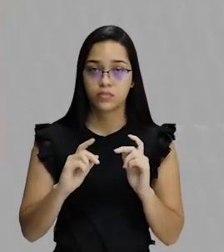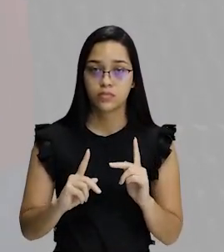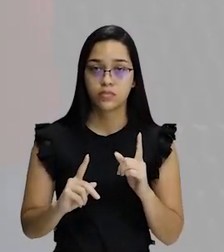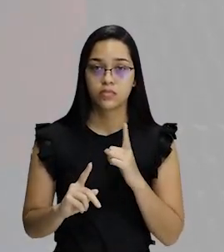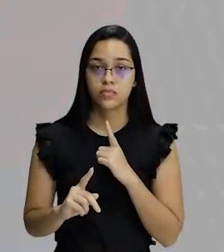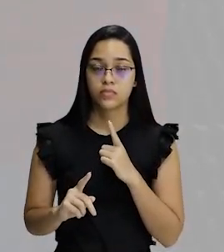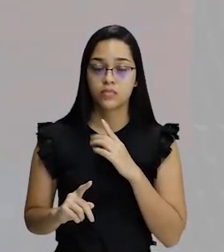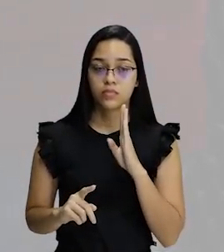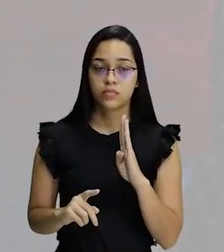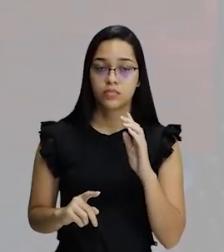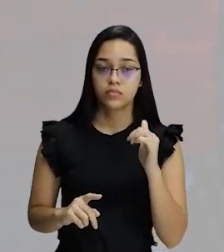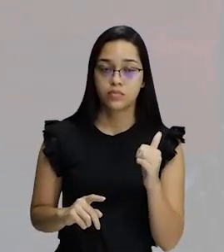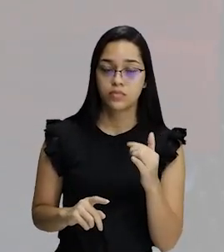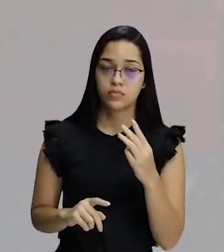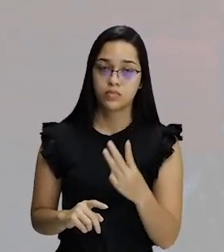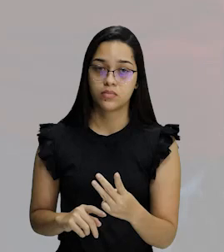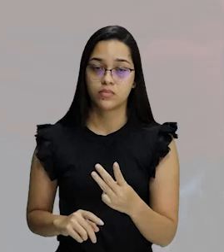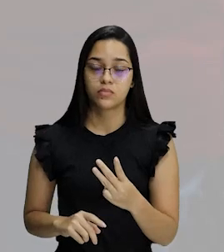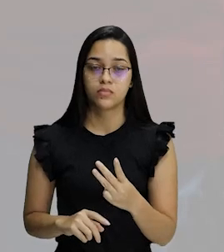Então, B13,